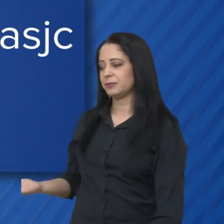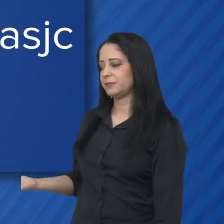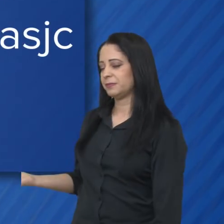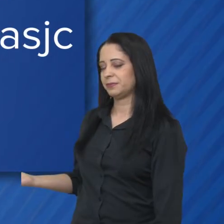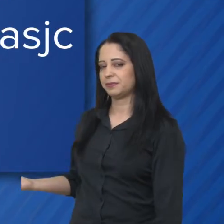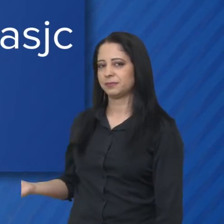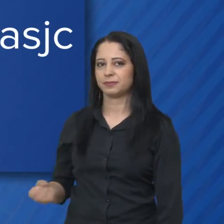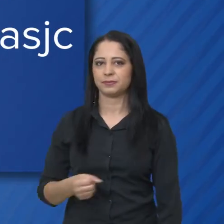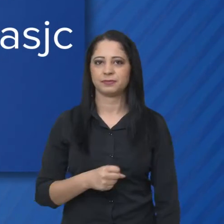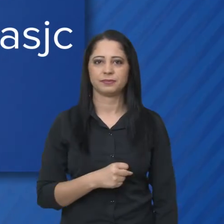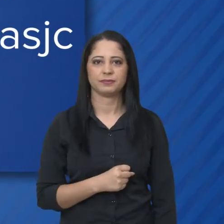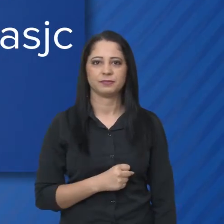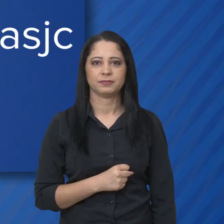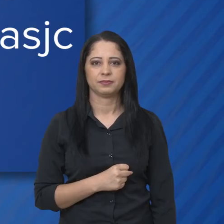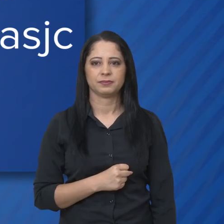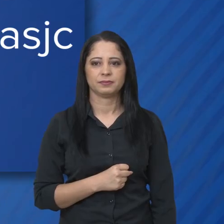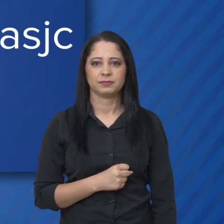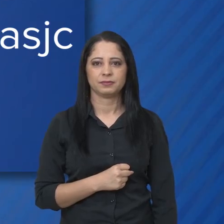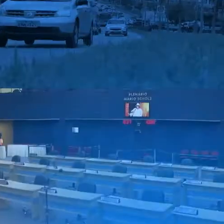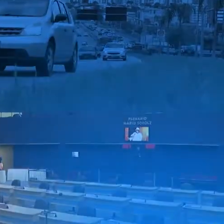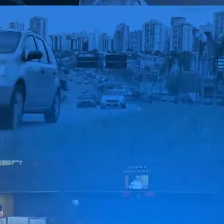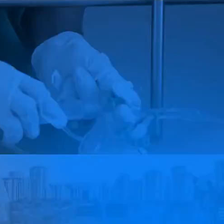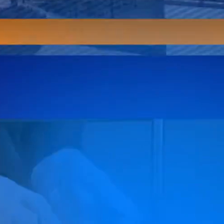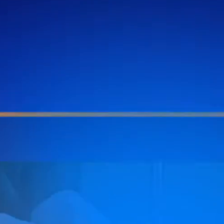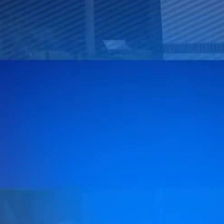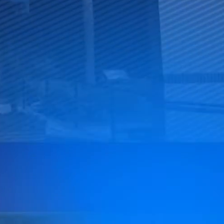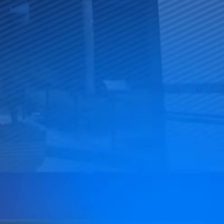você confere no nosso canal do YouTube